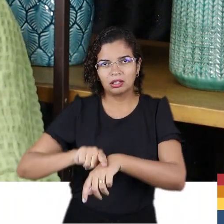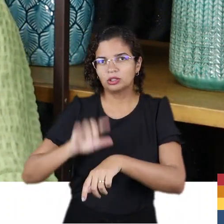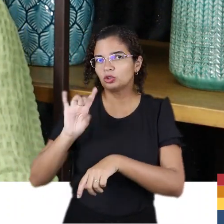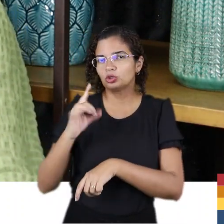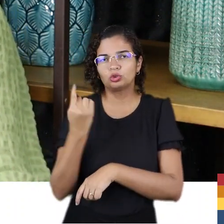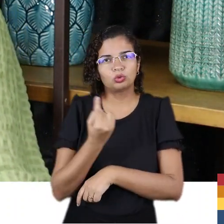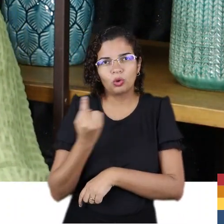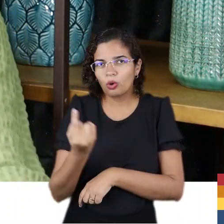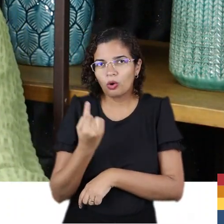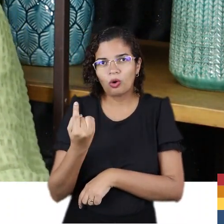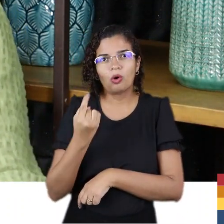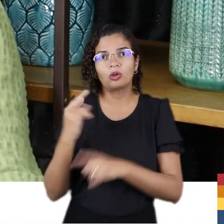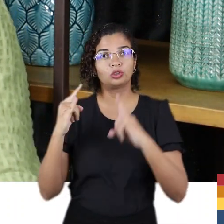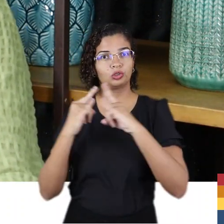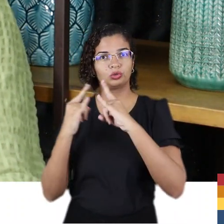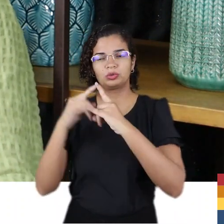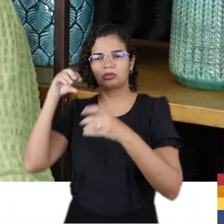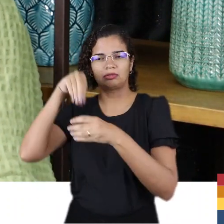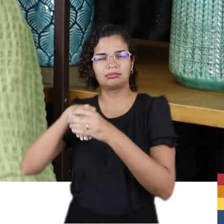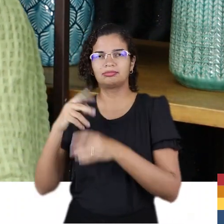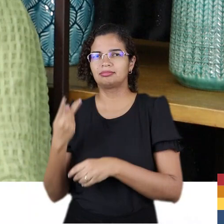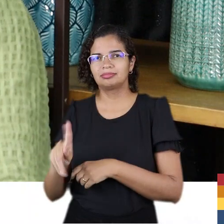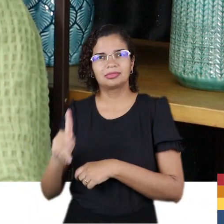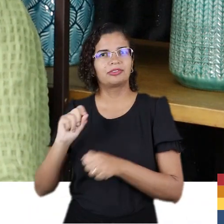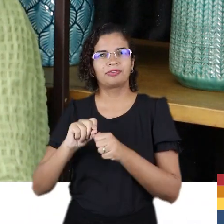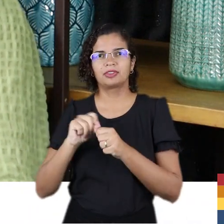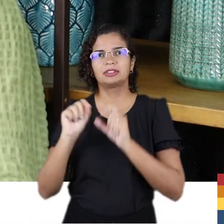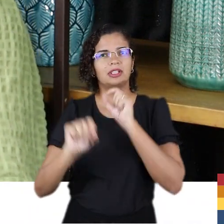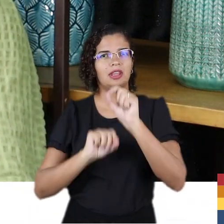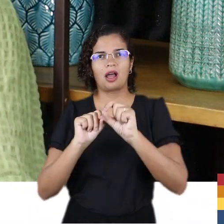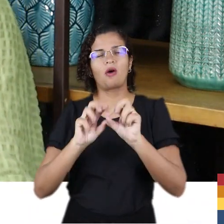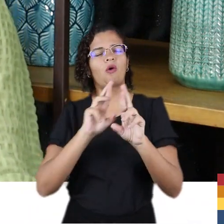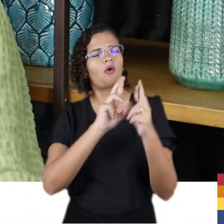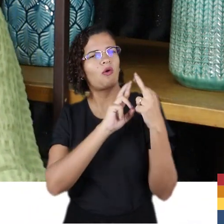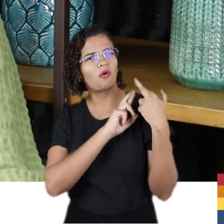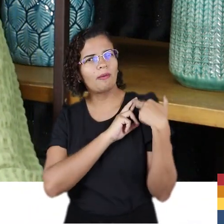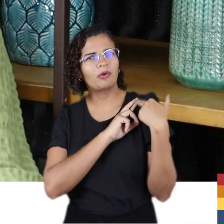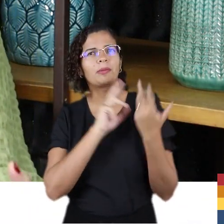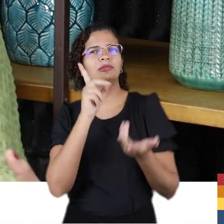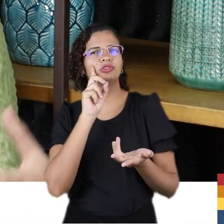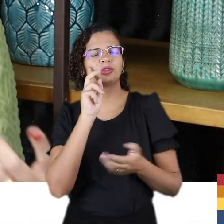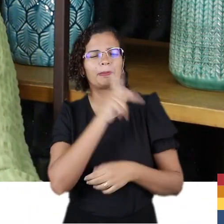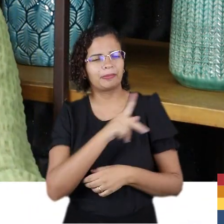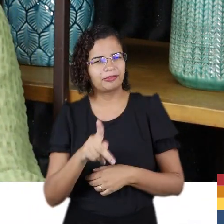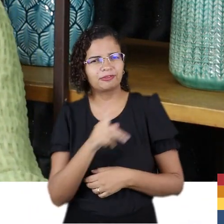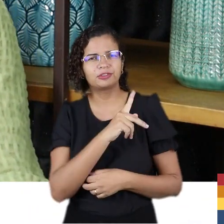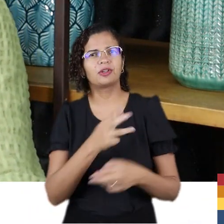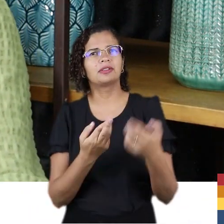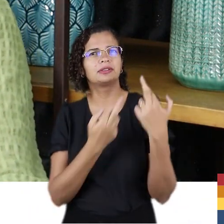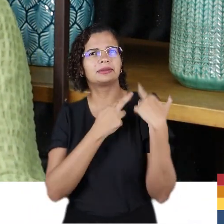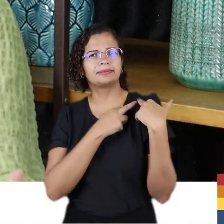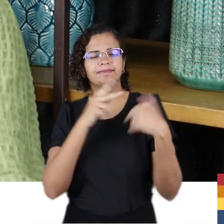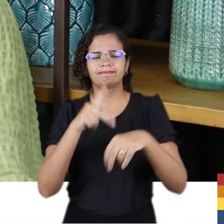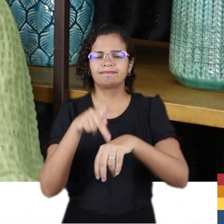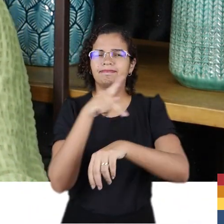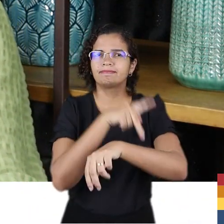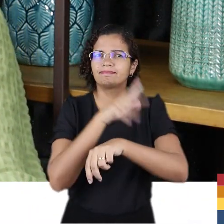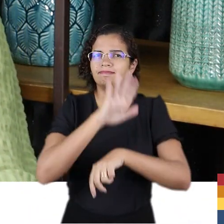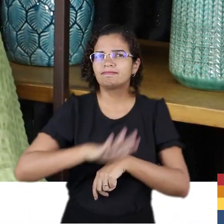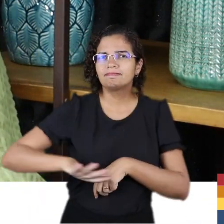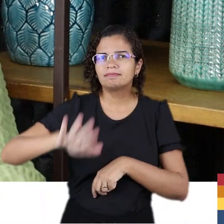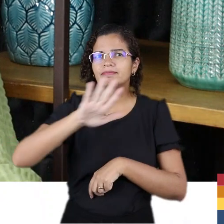institucional, né? A gente precisa contar aí com compromisso docente, né? Com a nossa responsabilidade pedagógica de rede inteira, né? A